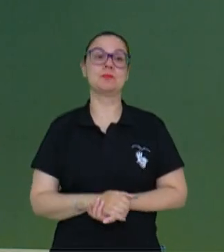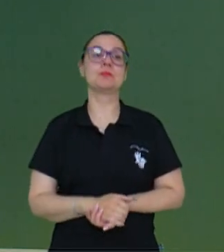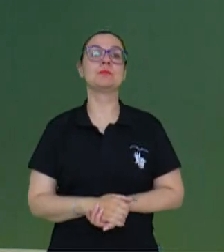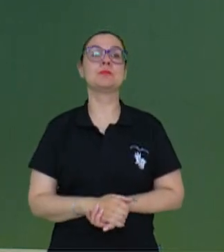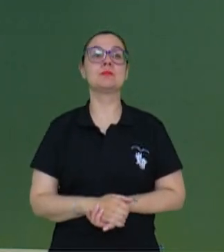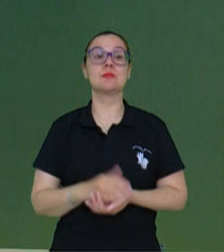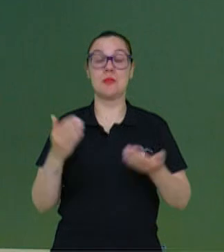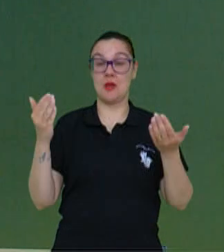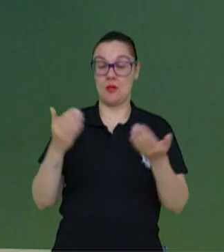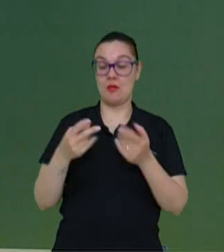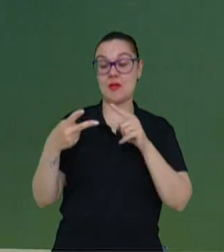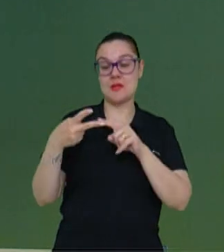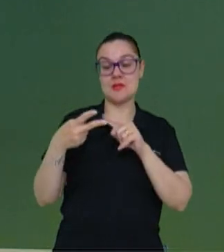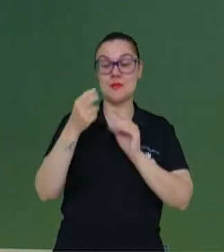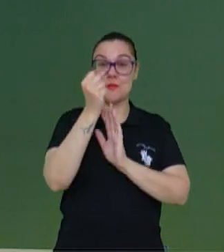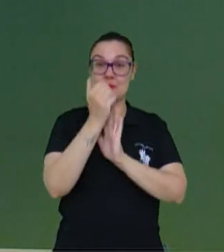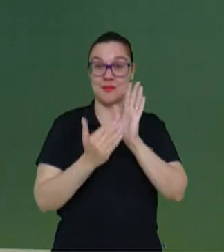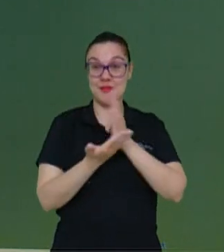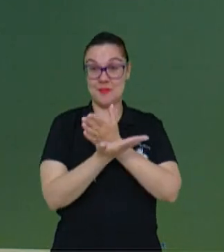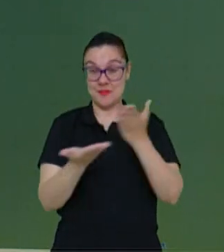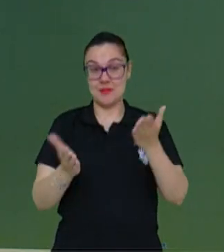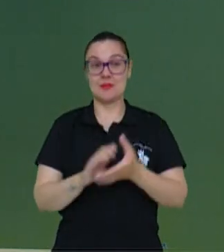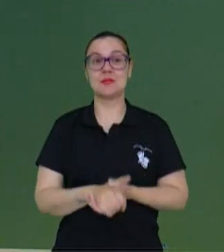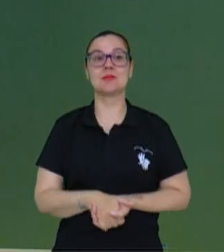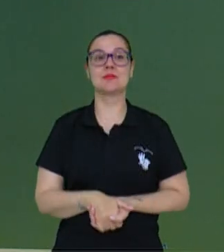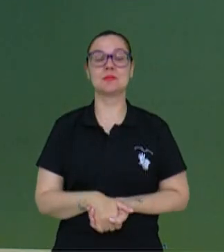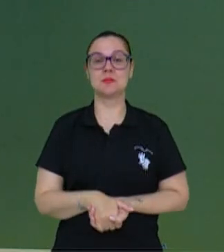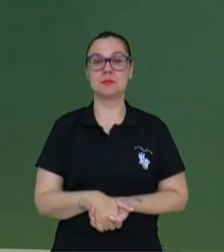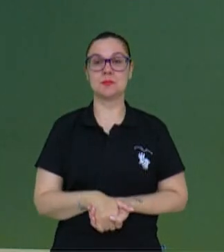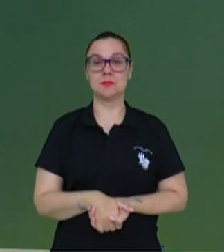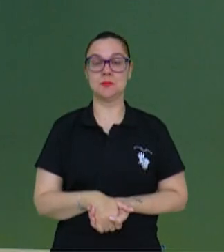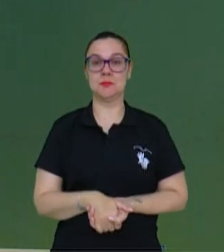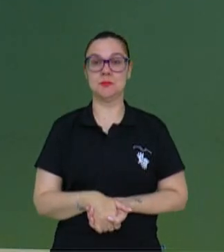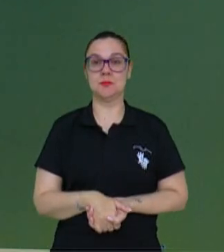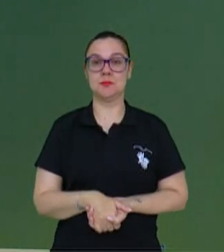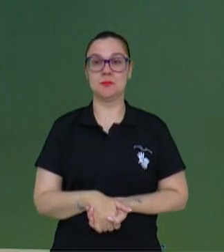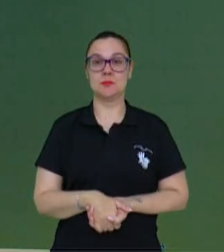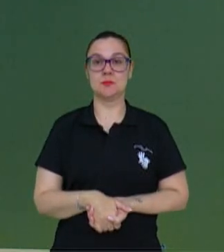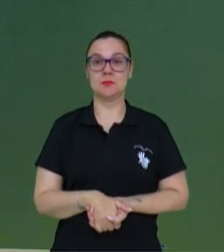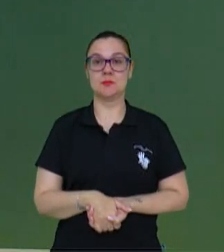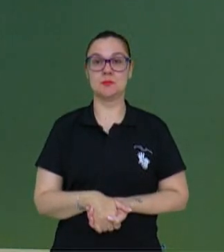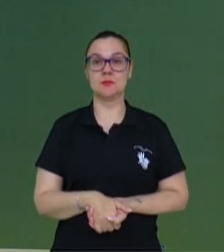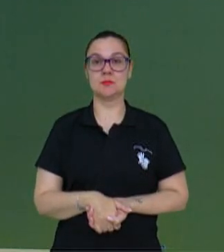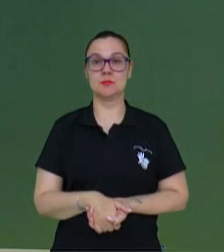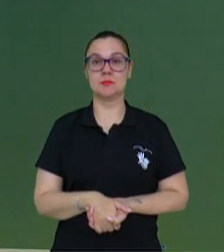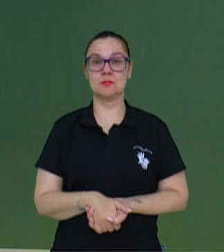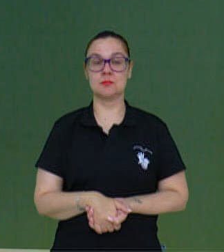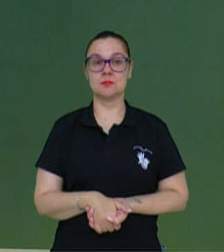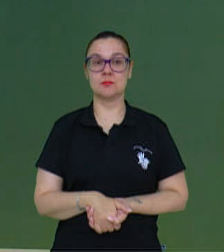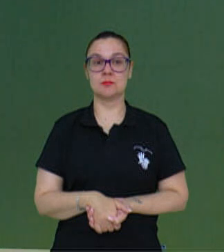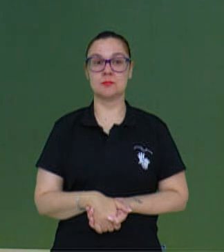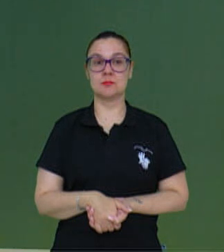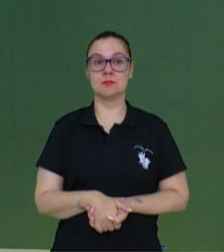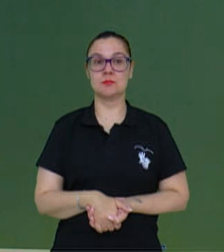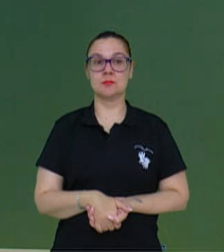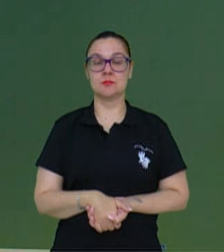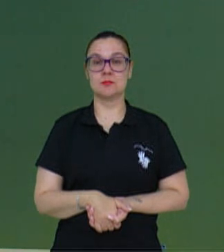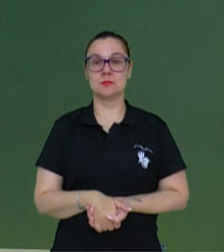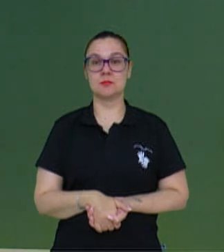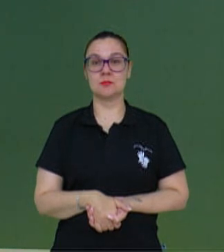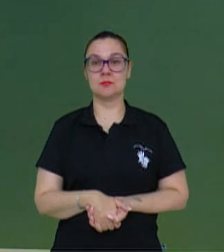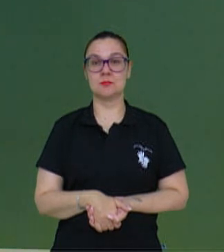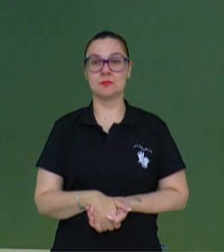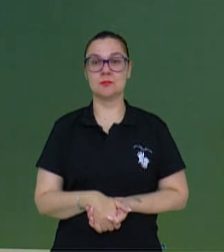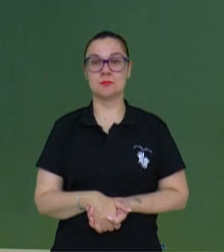A ver, uma segunda atividade. En la viñeta abajo vemos un ejemplo de fallo de comunicación. Sobre